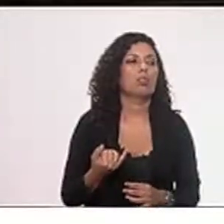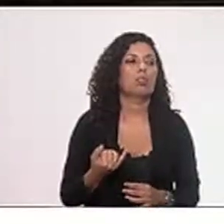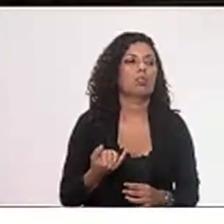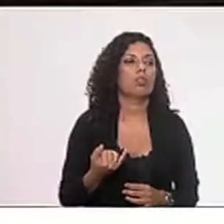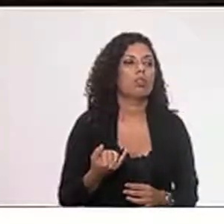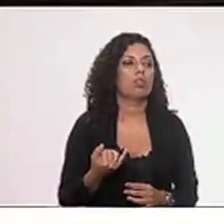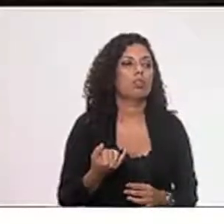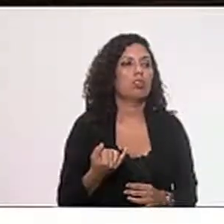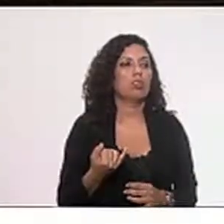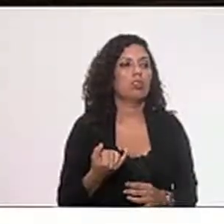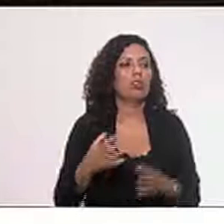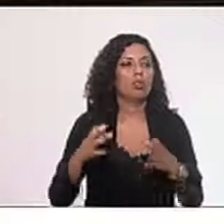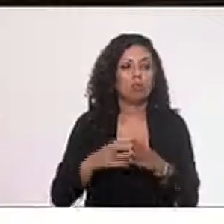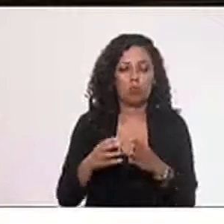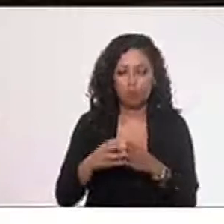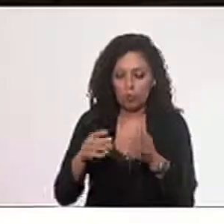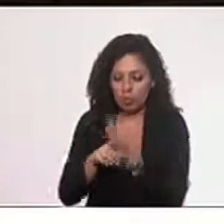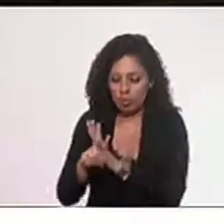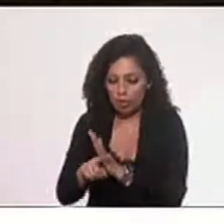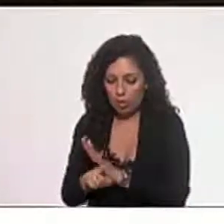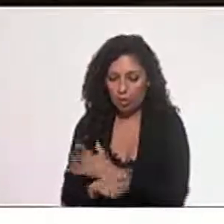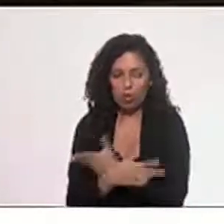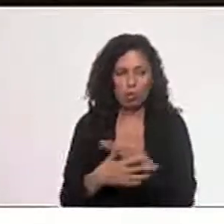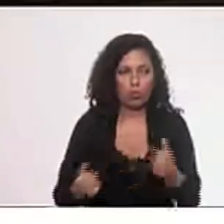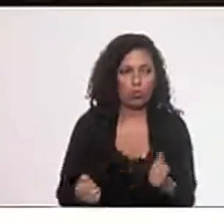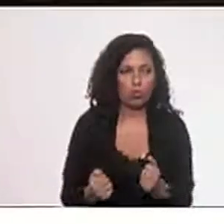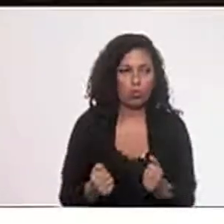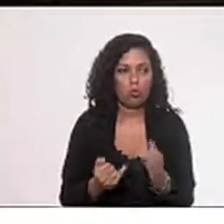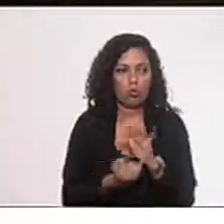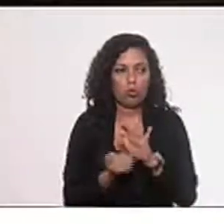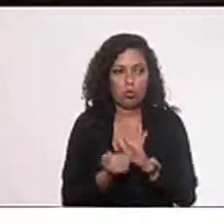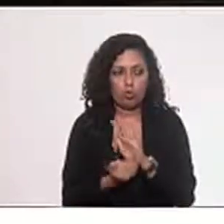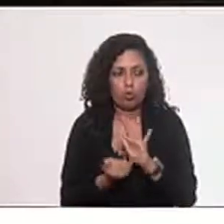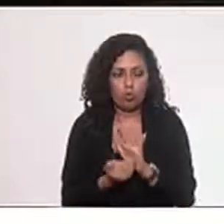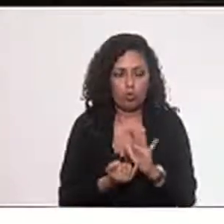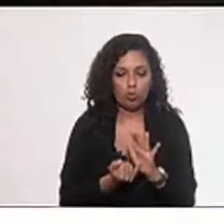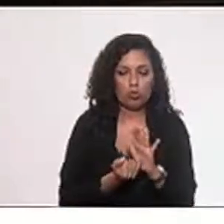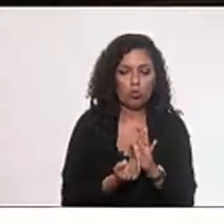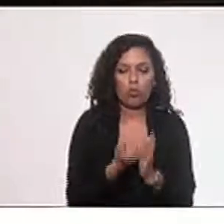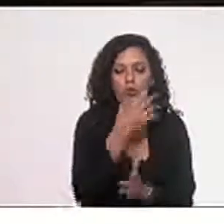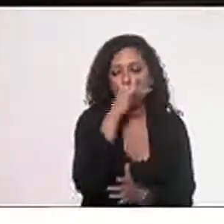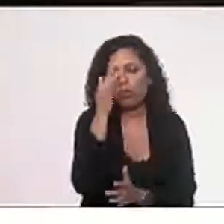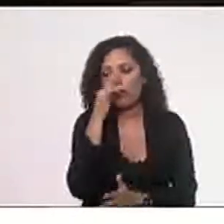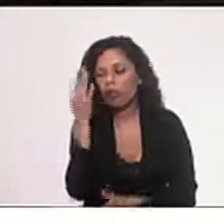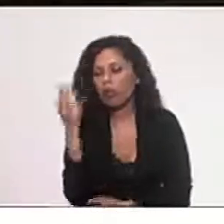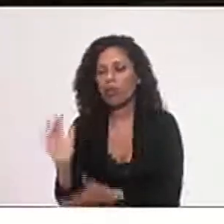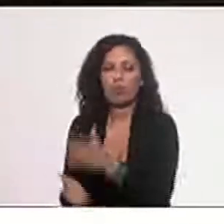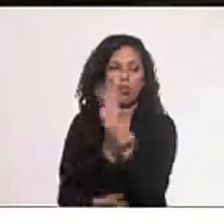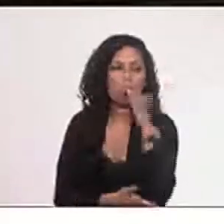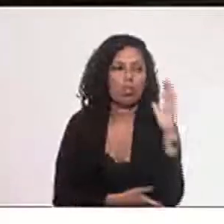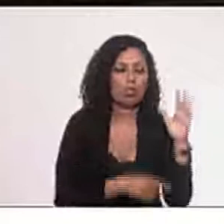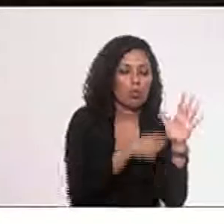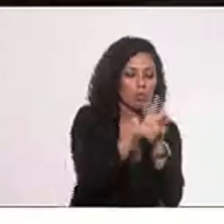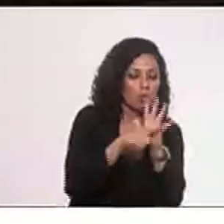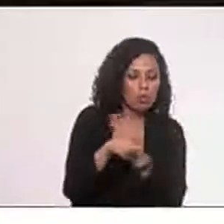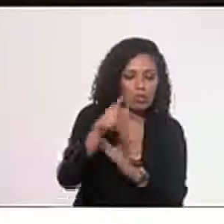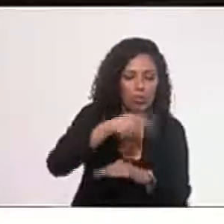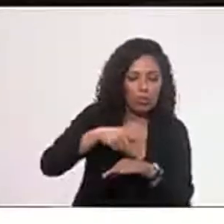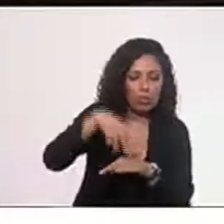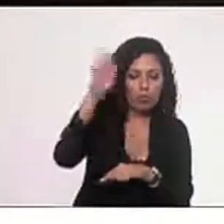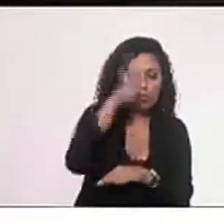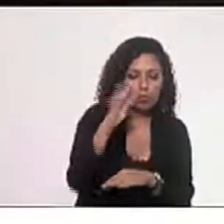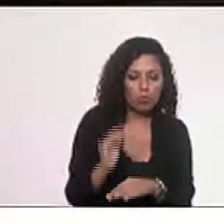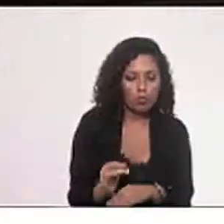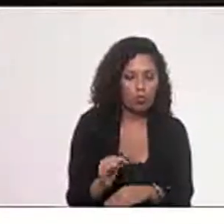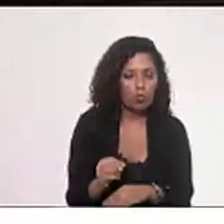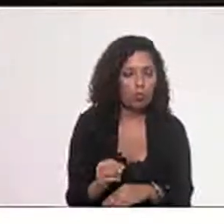centro brasileiro de pesquisas físicas o instituto de pesquisas jardim botânico o observatório nacional enfim